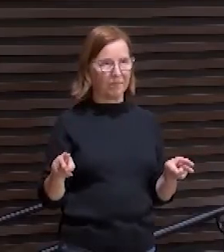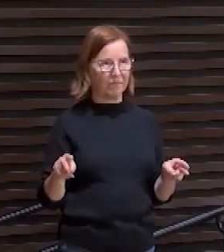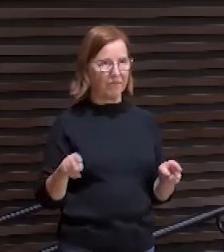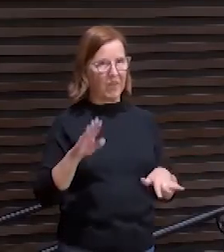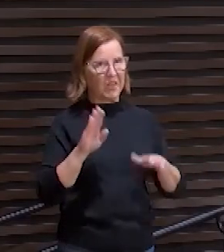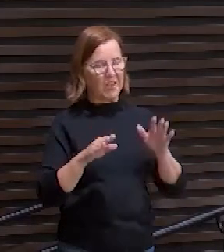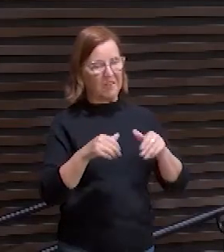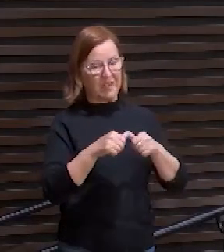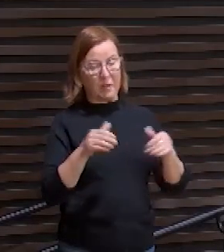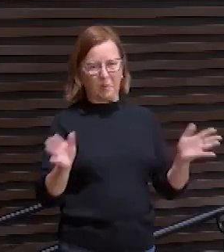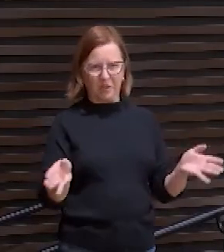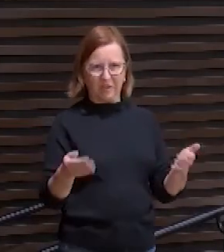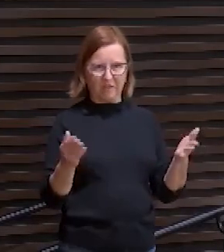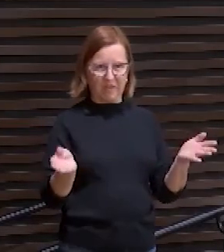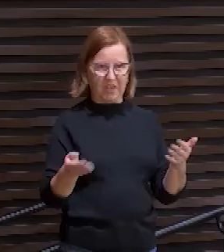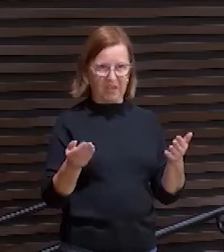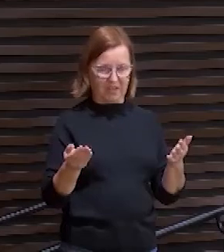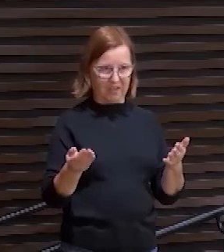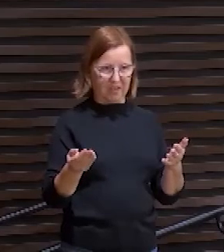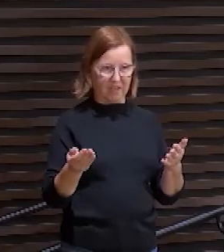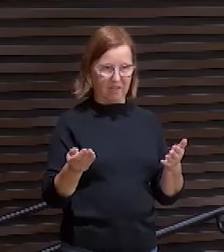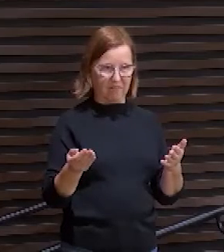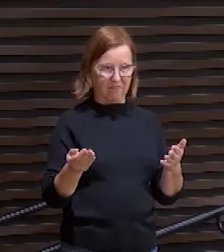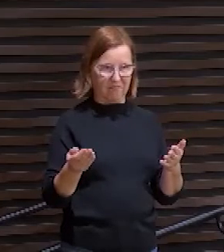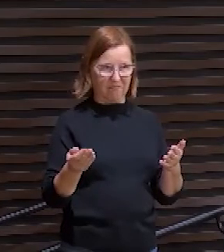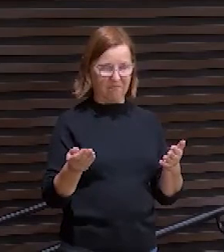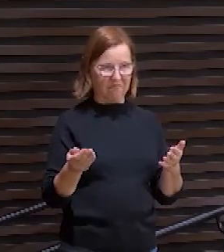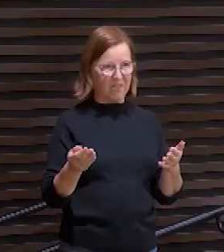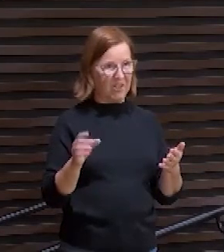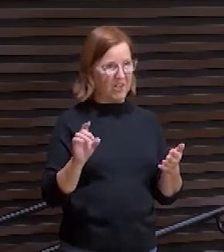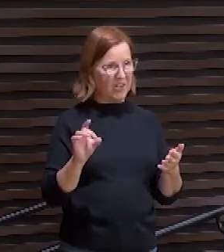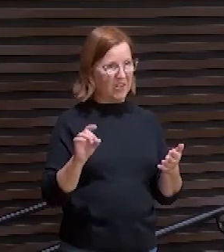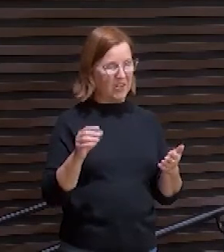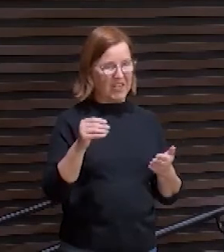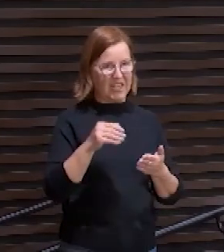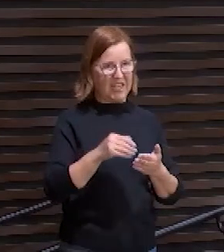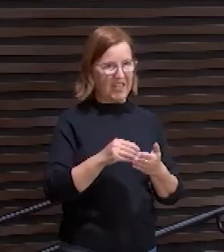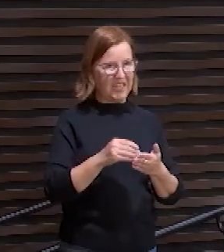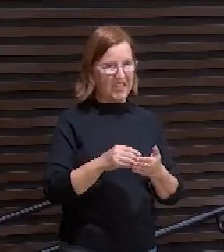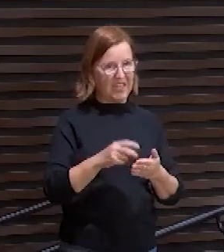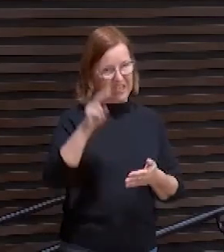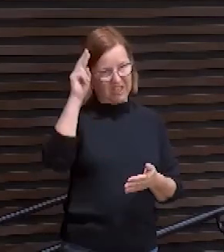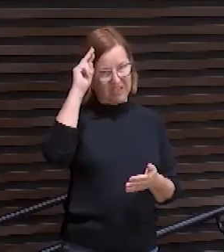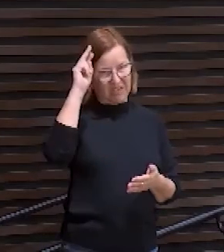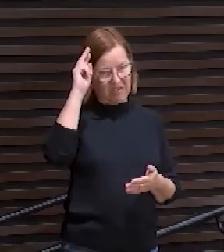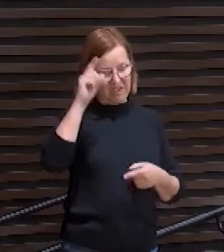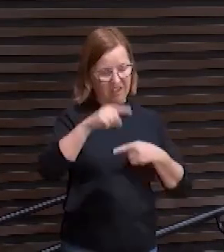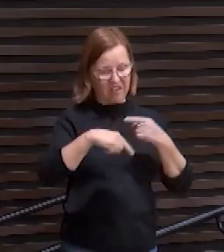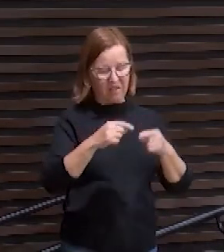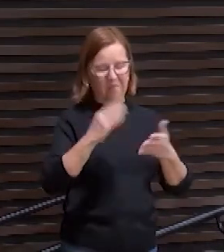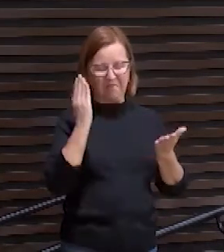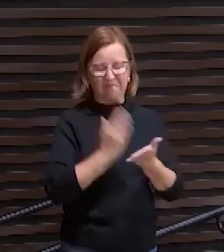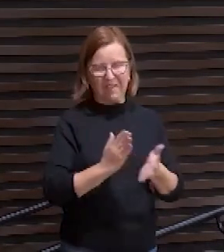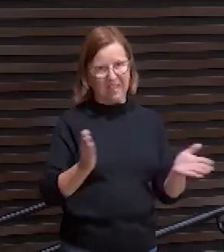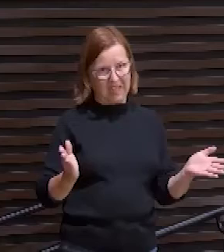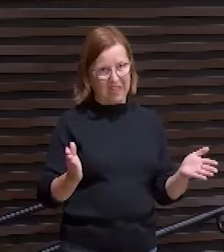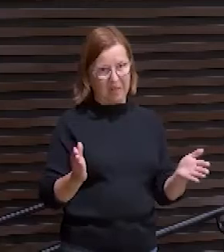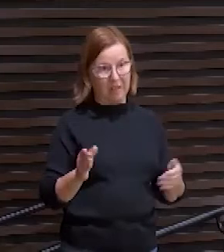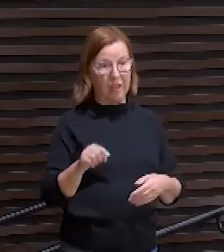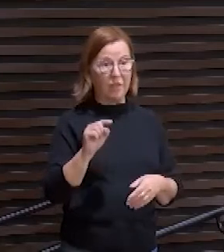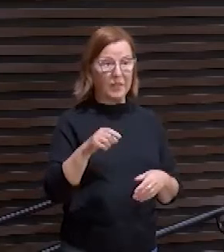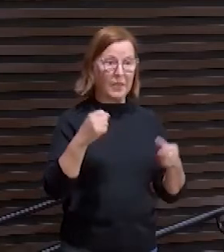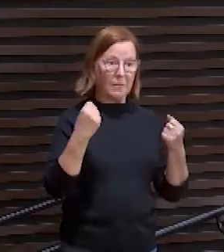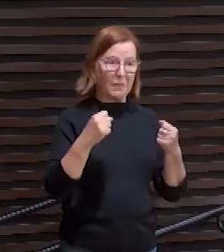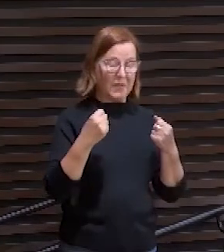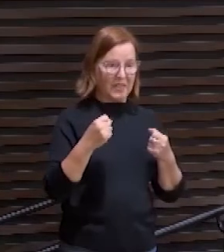Talvez essa motivação dure até segunda-feira, depois terça, quarta, já acabou. Você tem que aprender a olhar